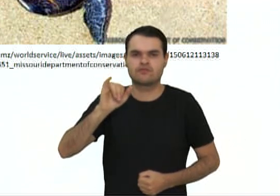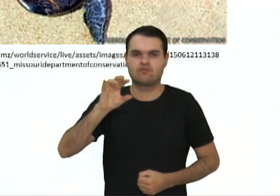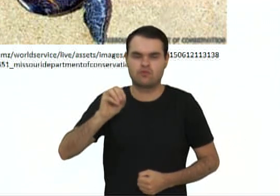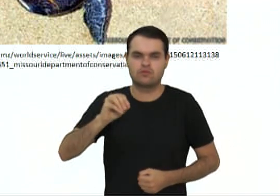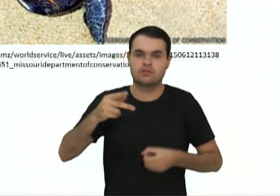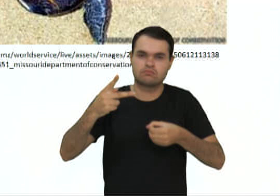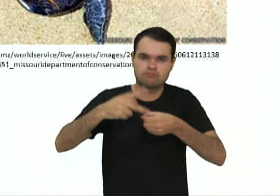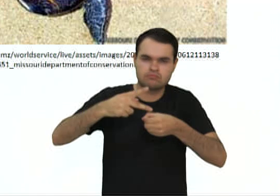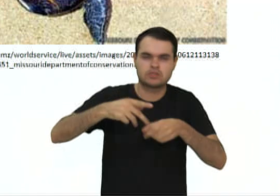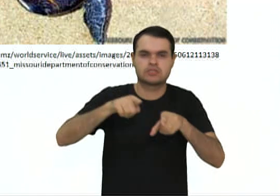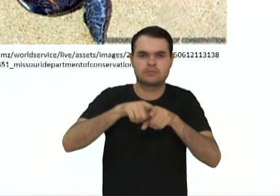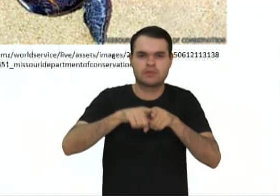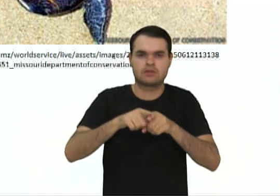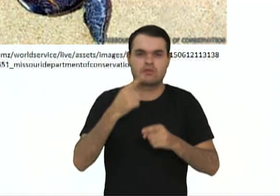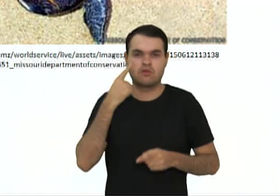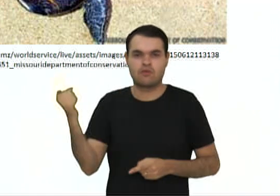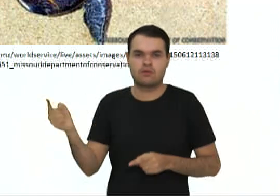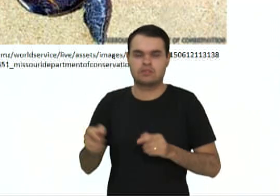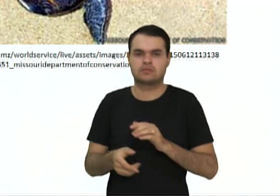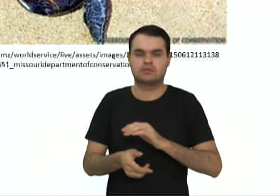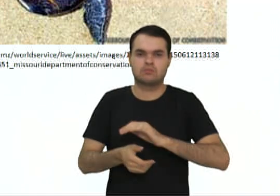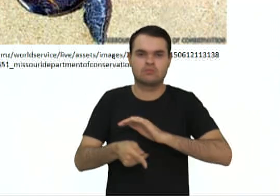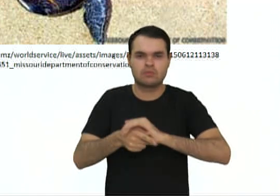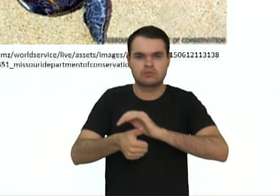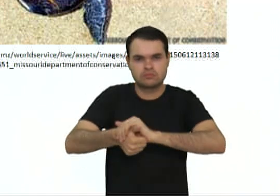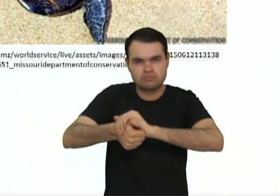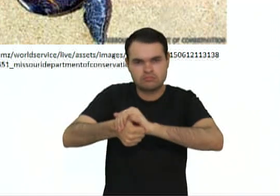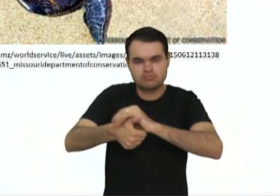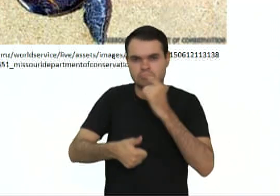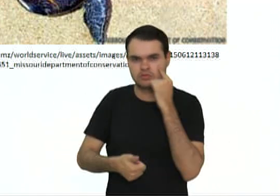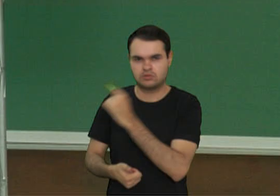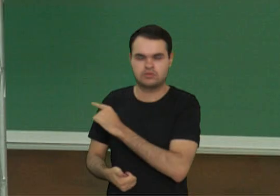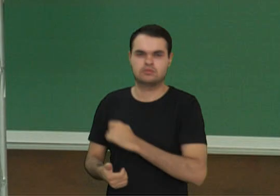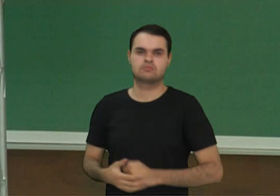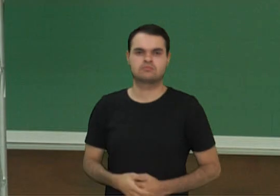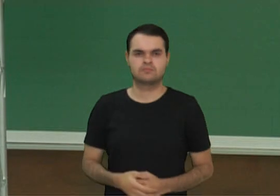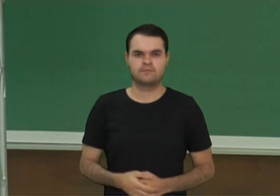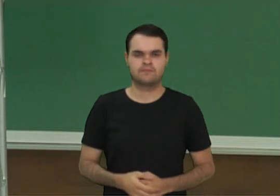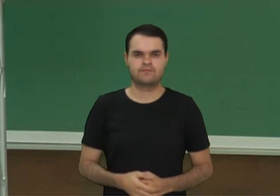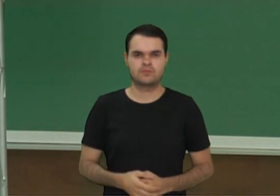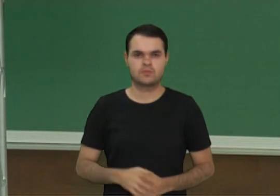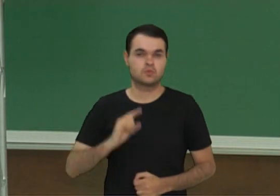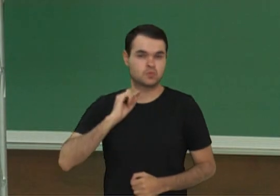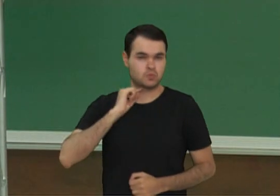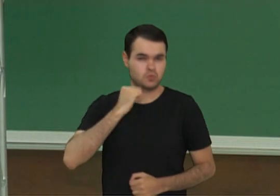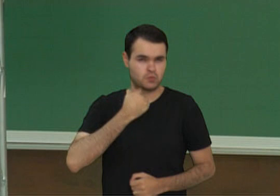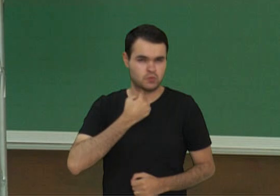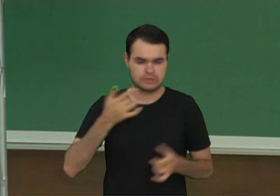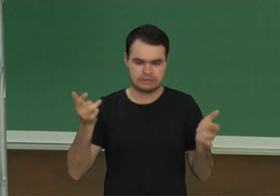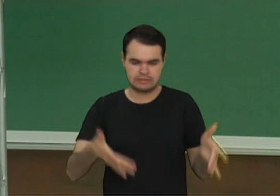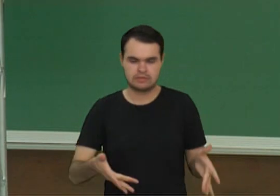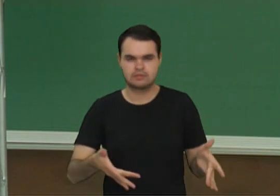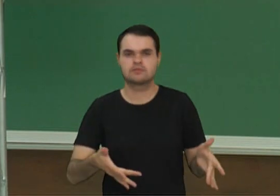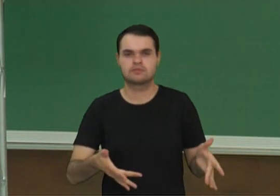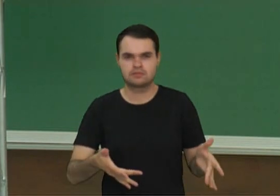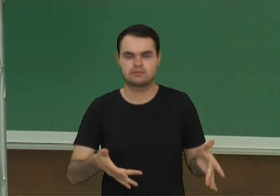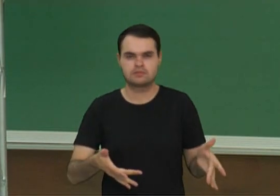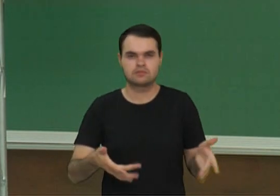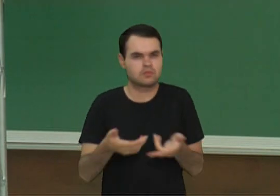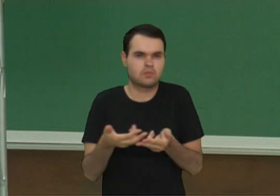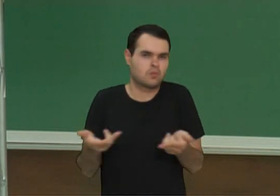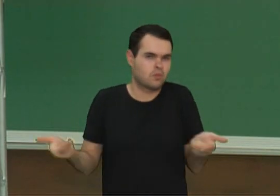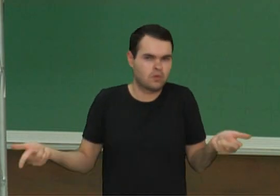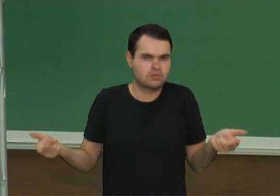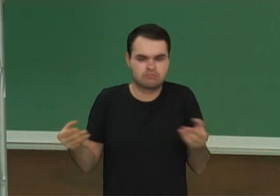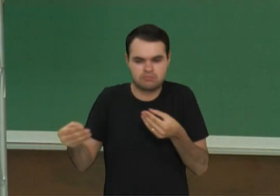tartaruga, que também já foi abordada nas aulas anteriores, aonde a gente percebe que o lixo, um resíduo aqui de embalagem